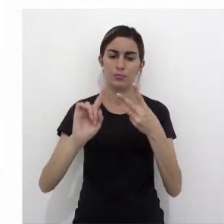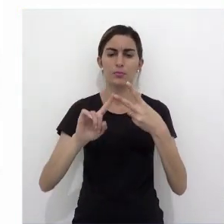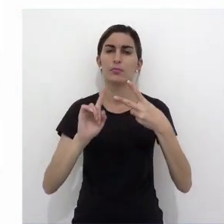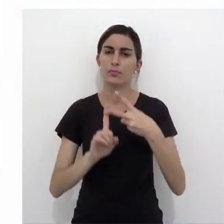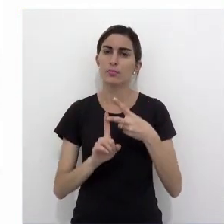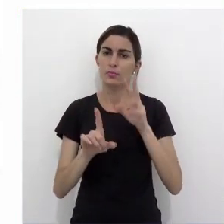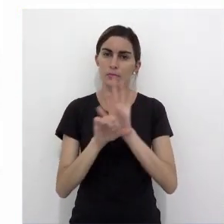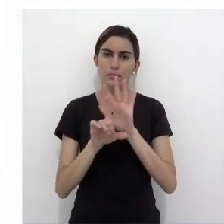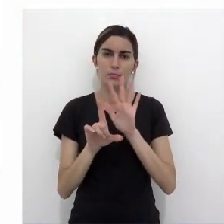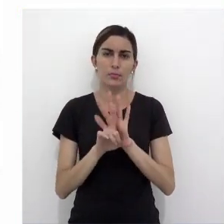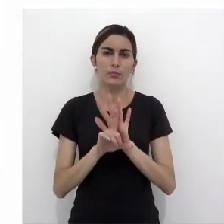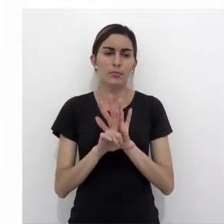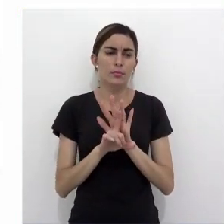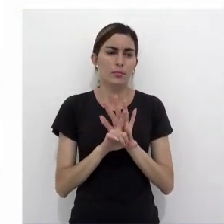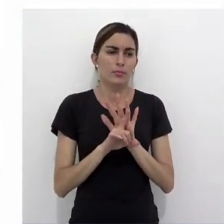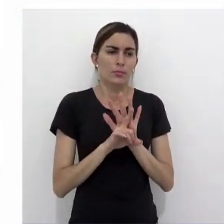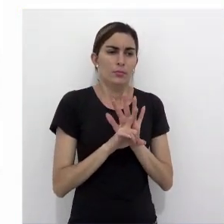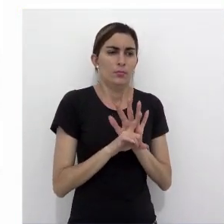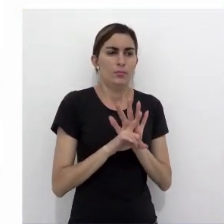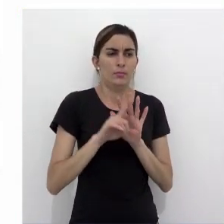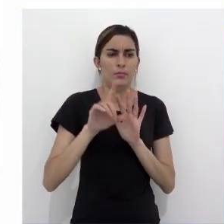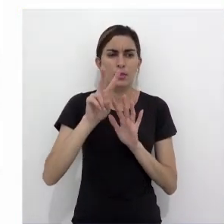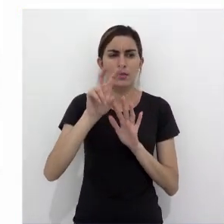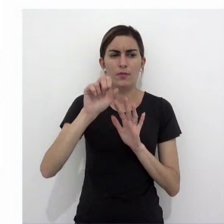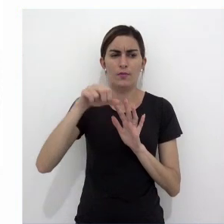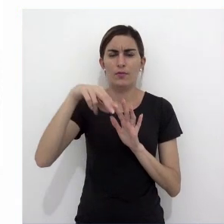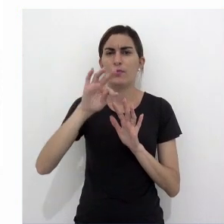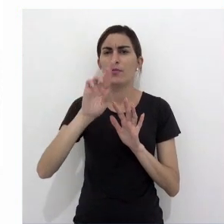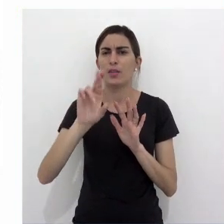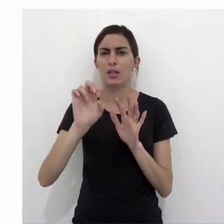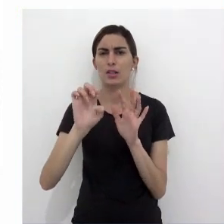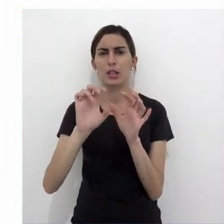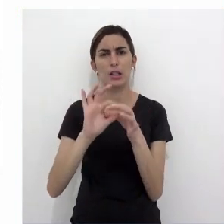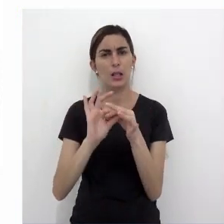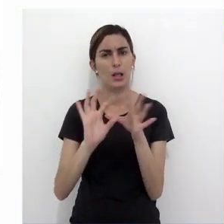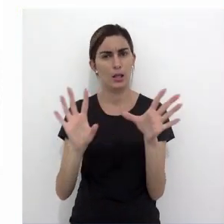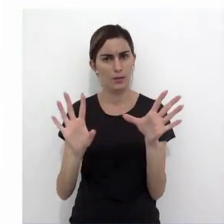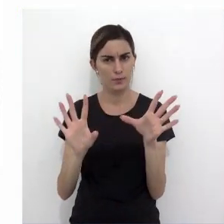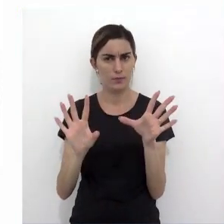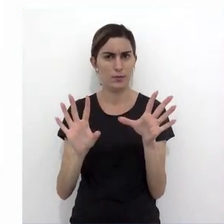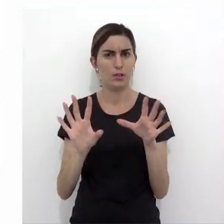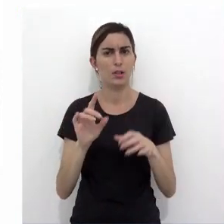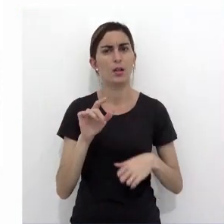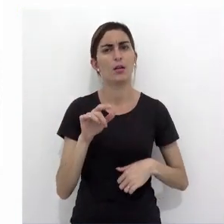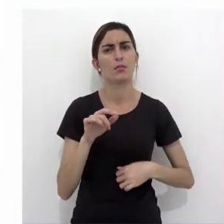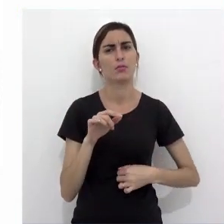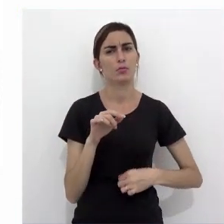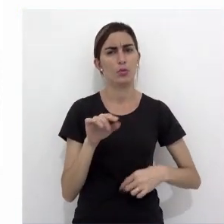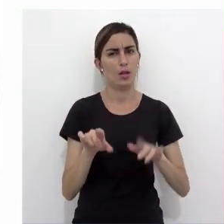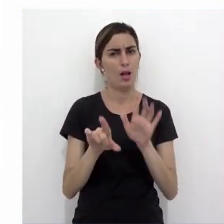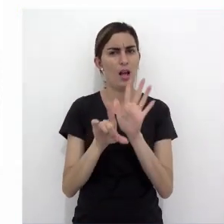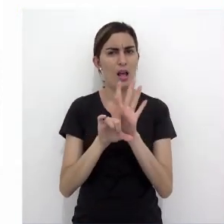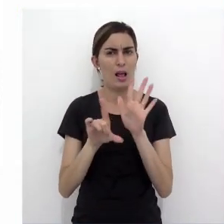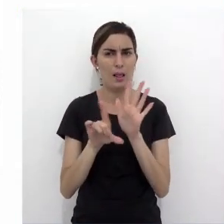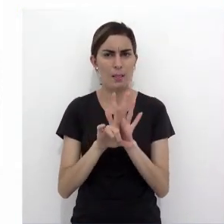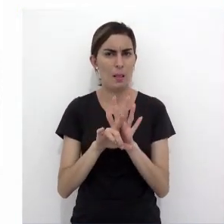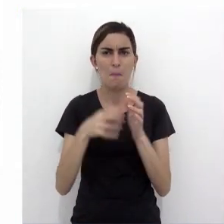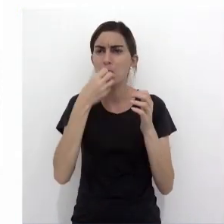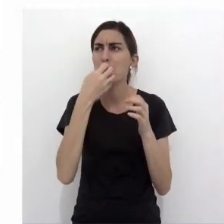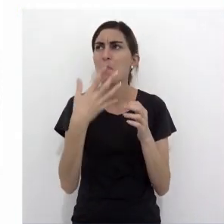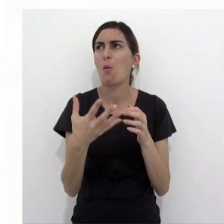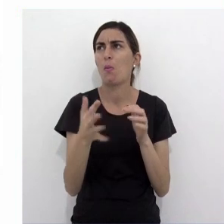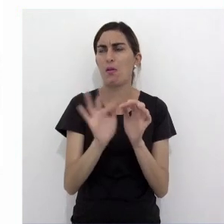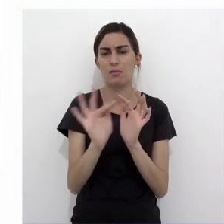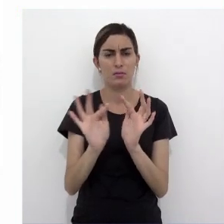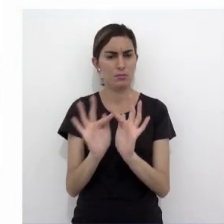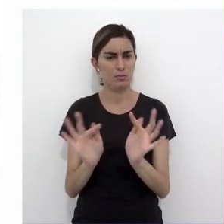foi a Lei do Ventre Livre. Também eu considero uma lei que foi tapar o sol com a peneira. Por quê? Essa